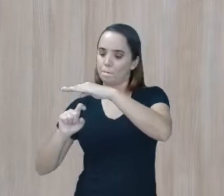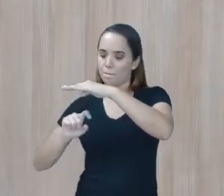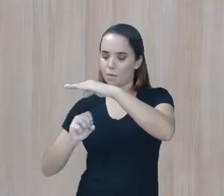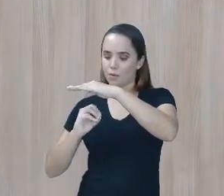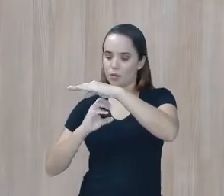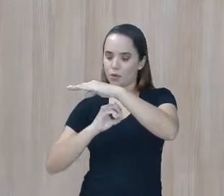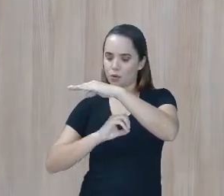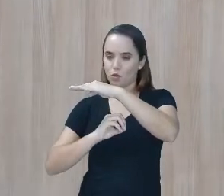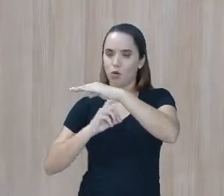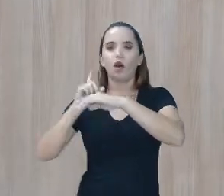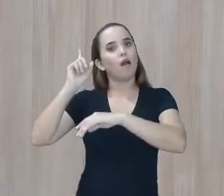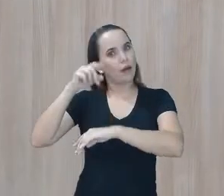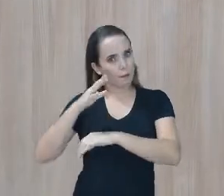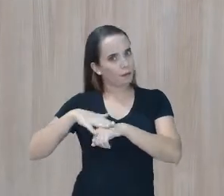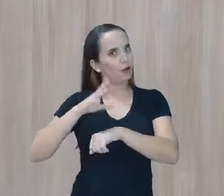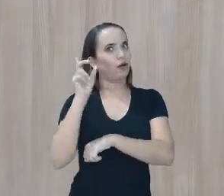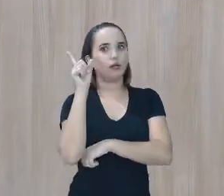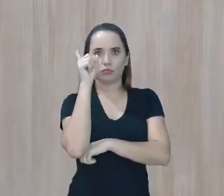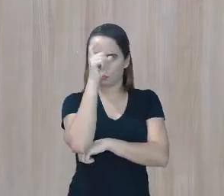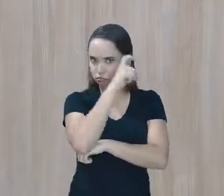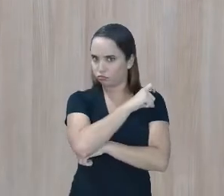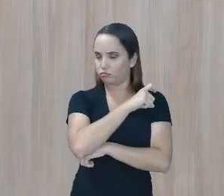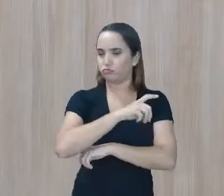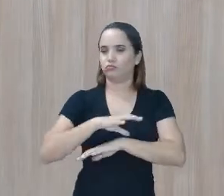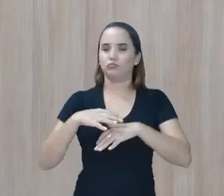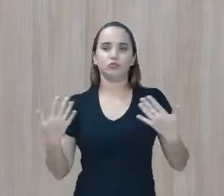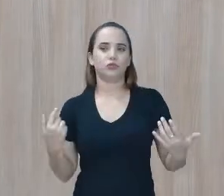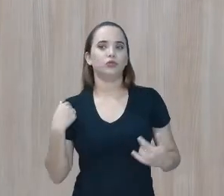vai tentar estabelecer um pouco do